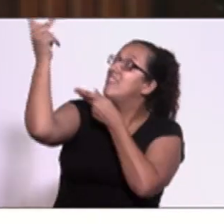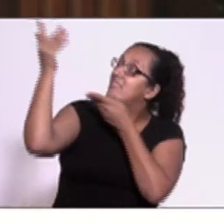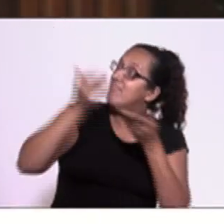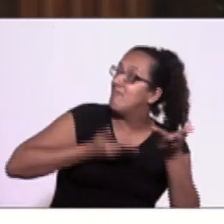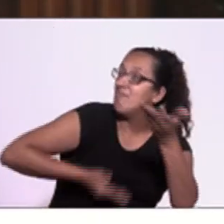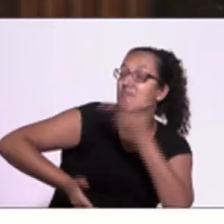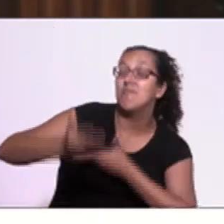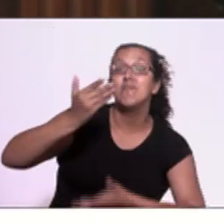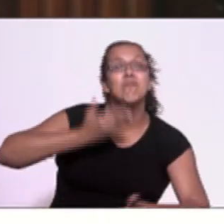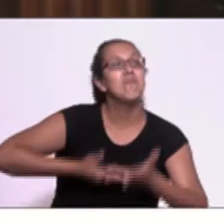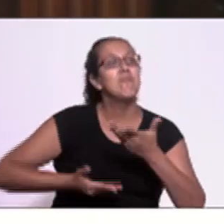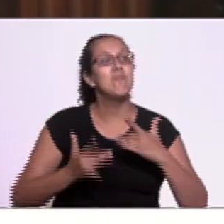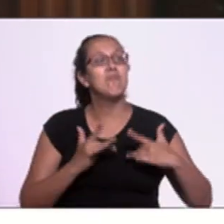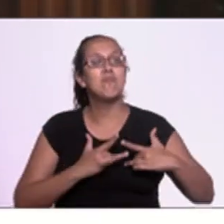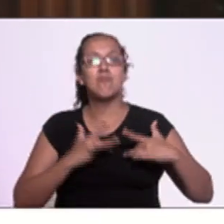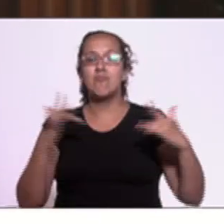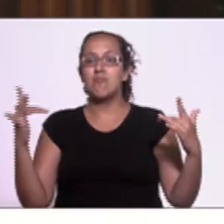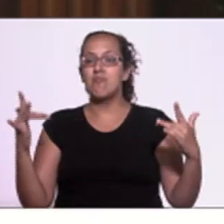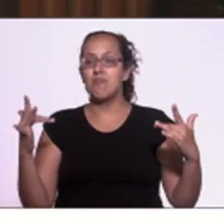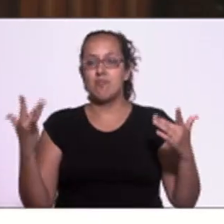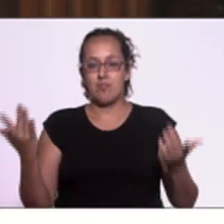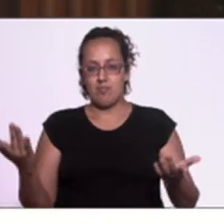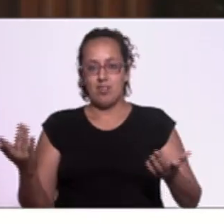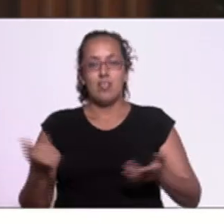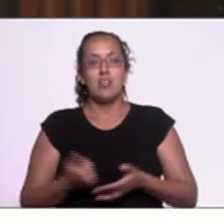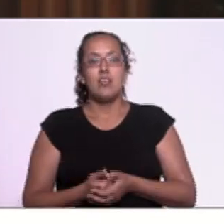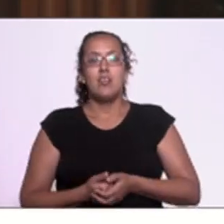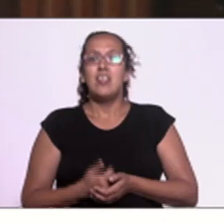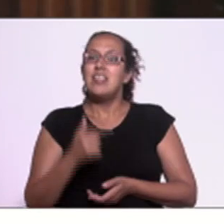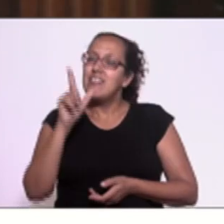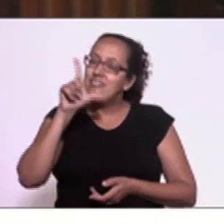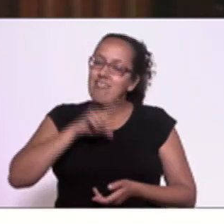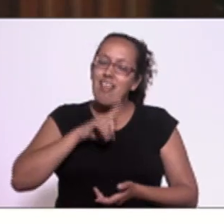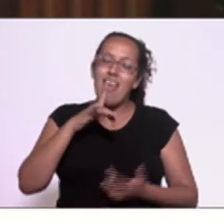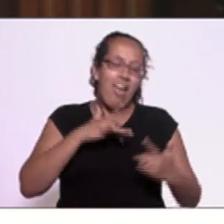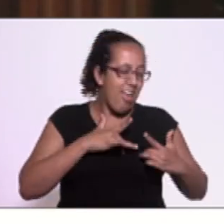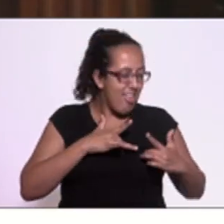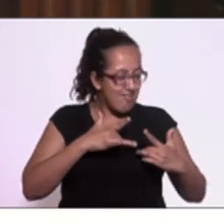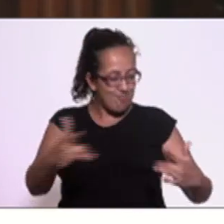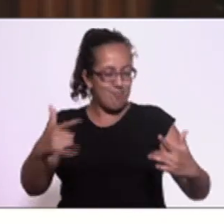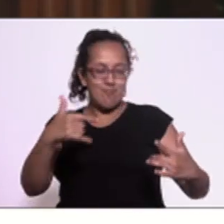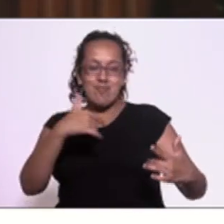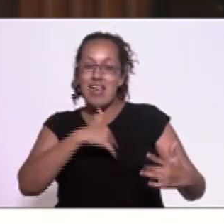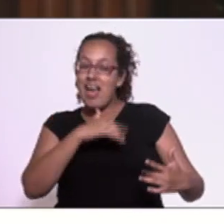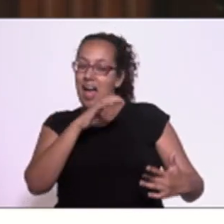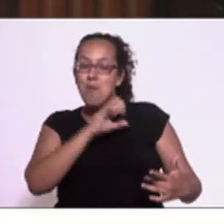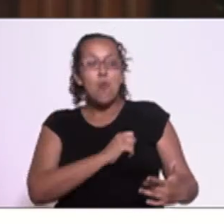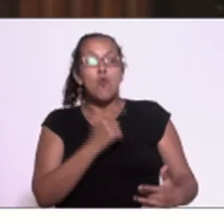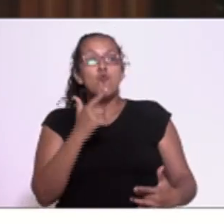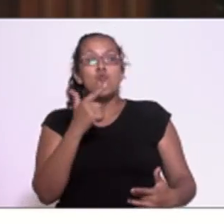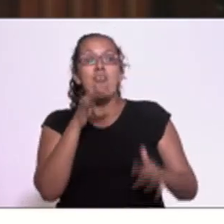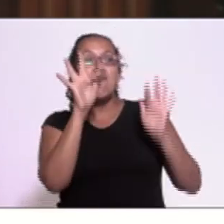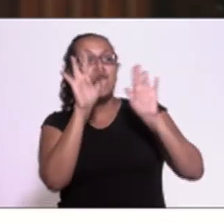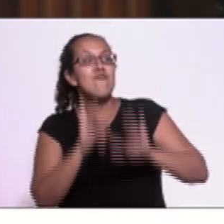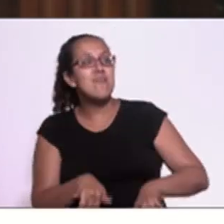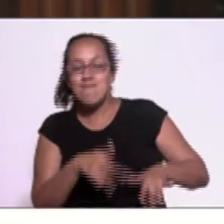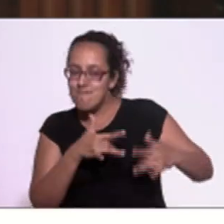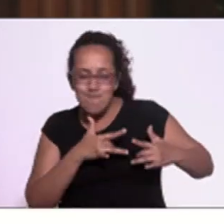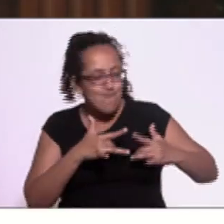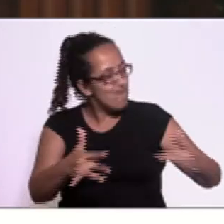acho que, mesmo retirado do título, esse amor se propaga de uma forma incondicional e é o que nos